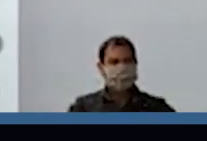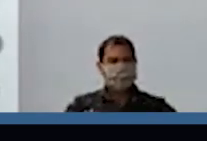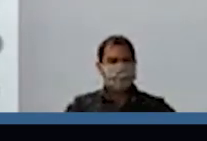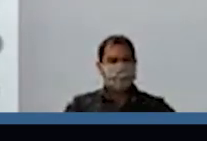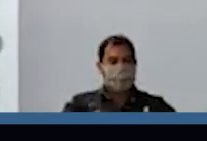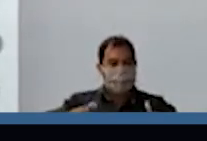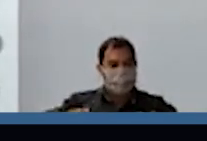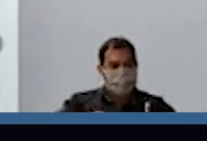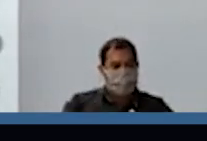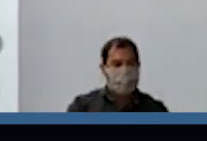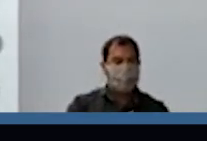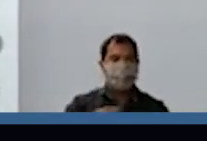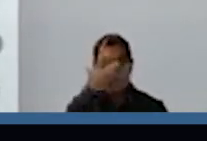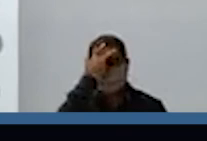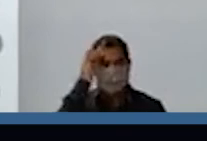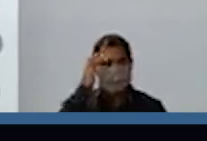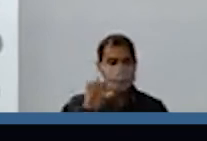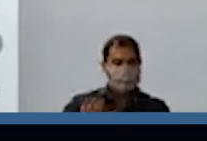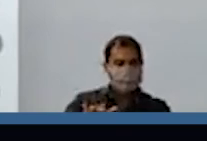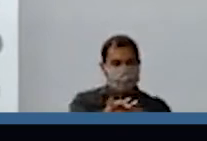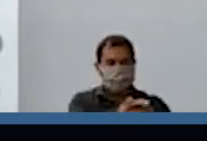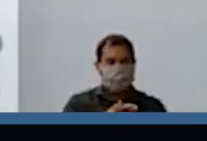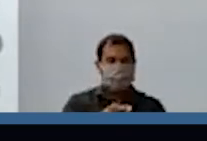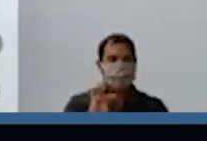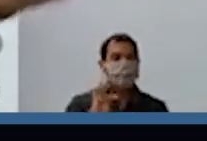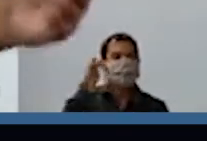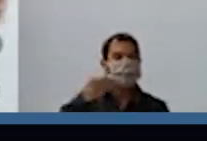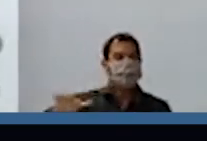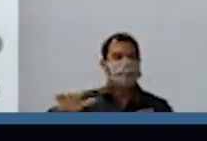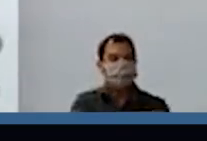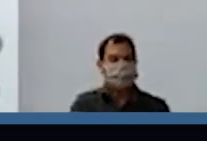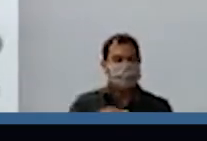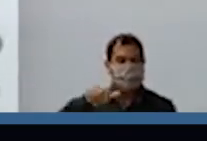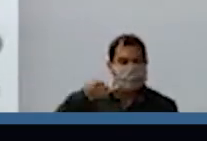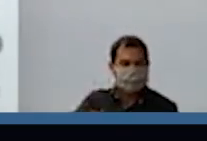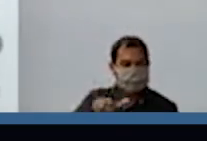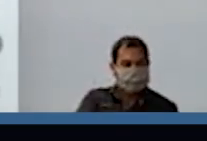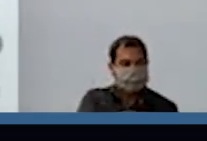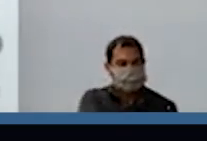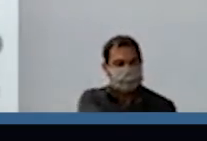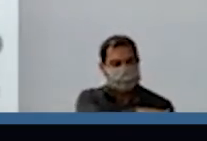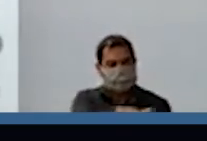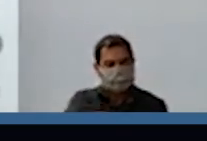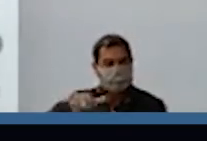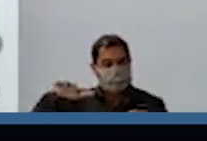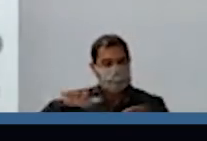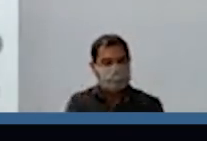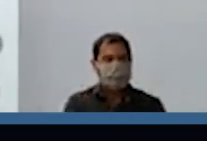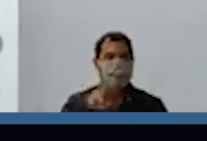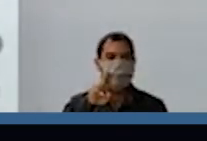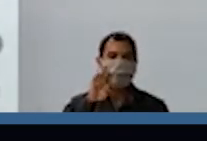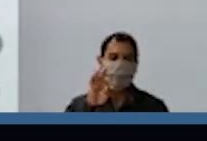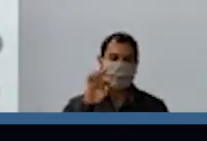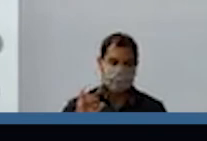pessoas contaminadas que levam às internações, que levam a lotar as nossas